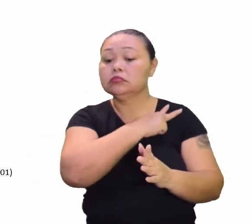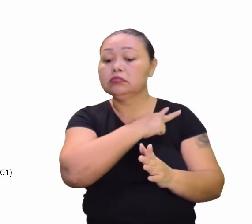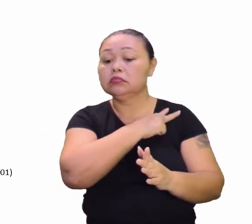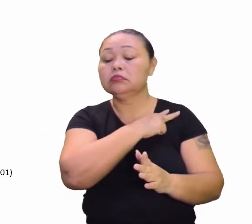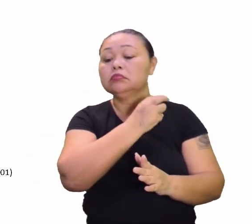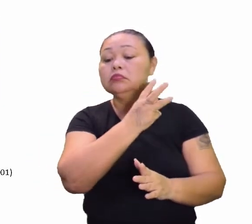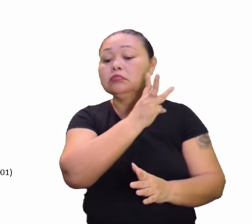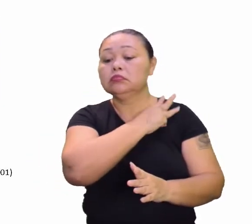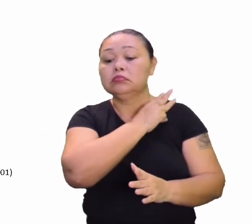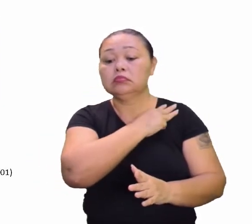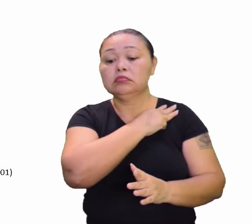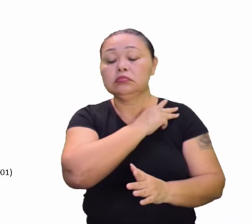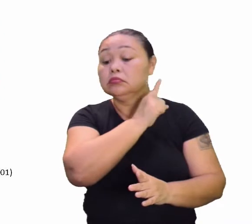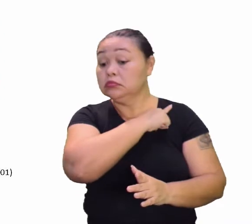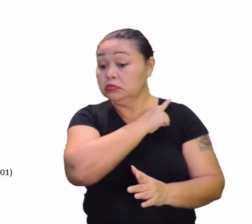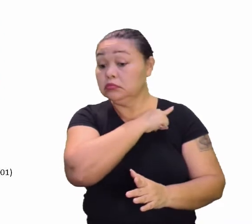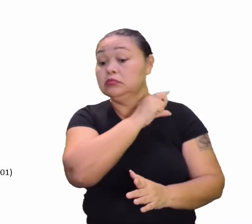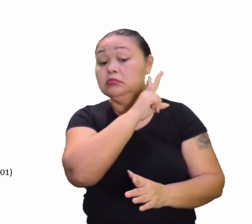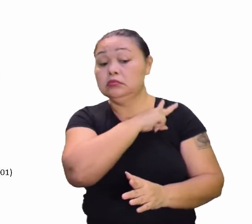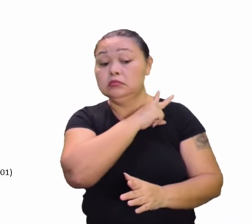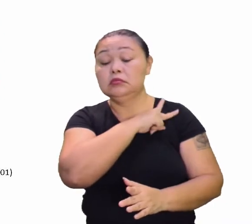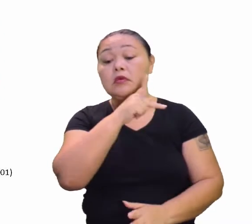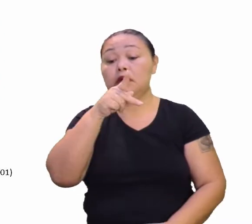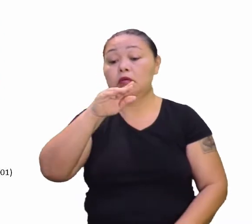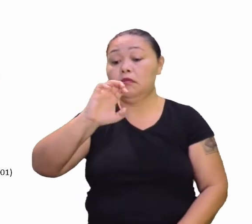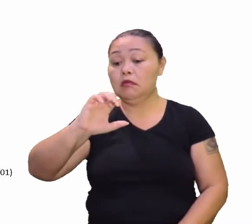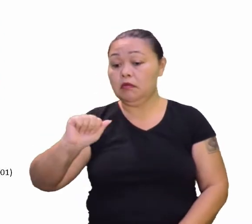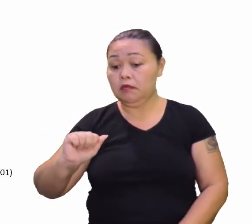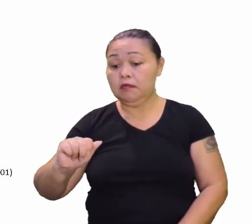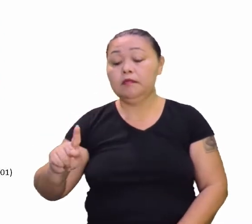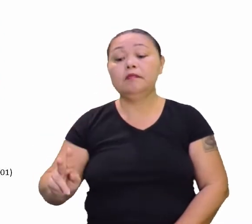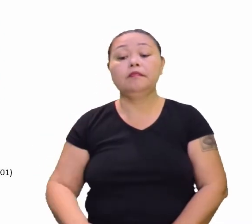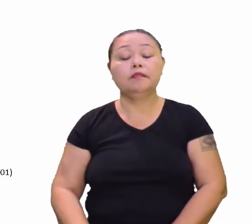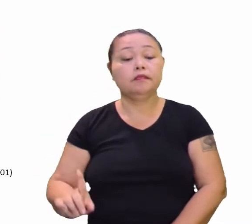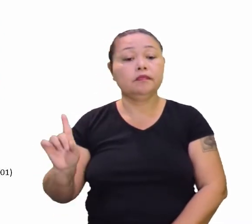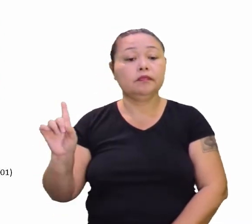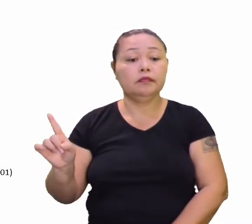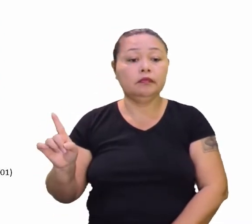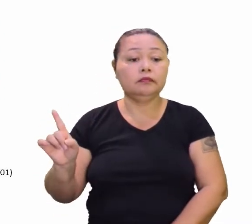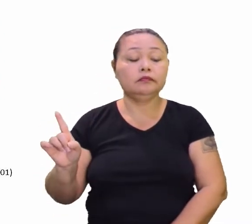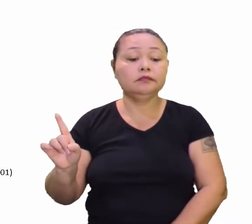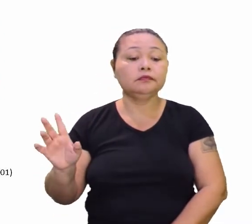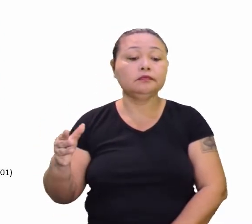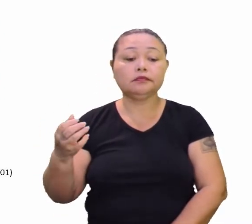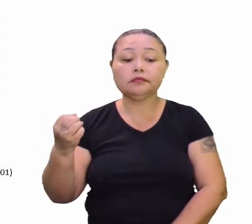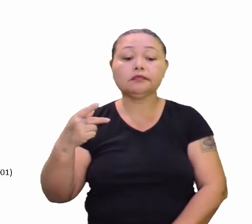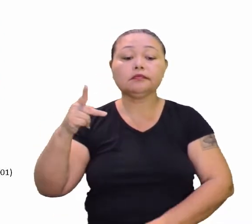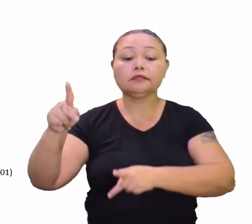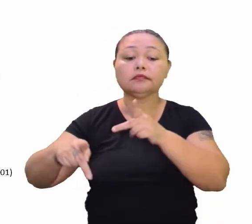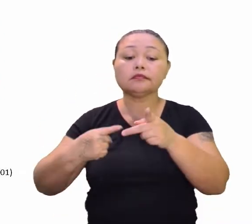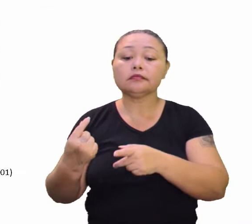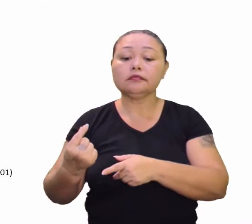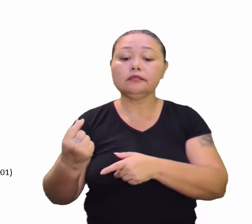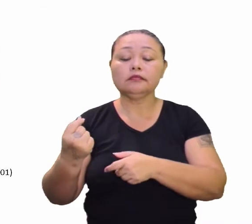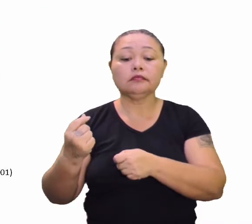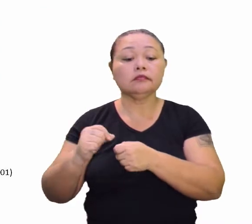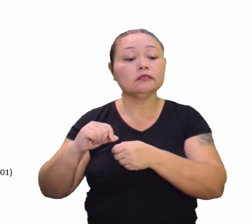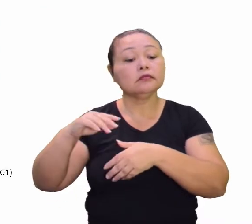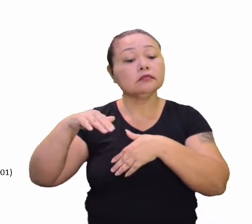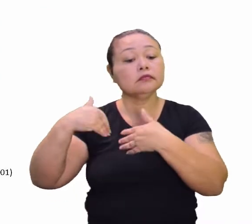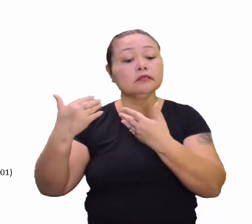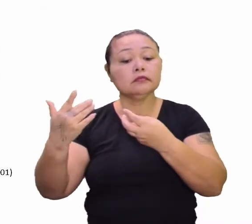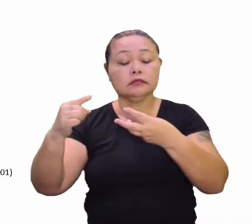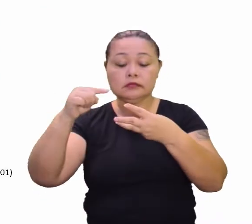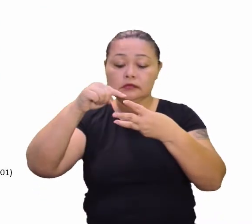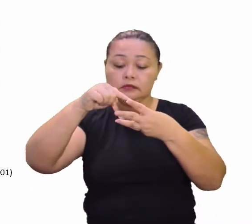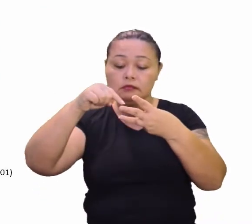ano, conhecida aí como PEA. Não é isso, professor Jorge? É isso aí. Muito bem. A população economicamente ativa